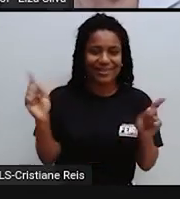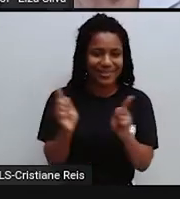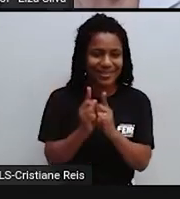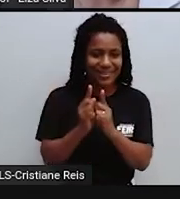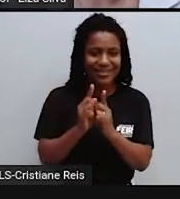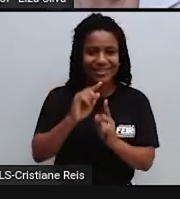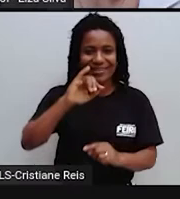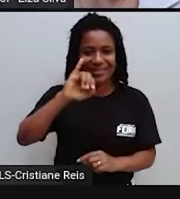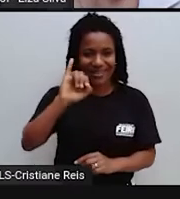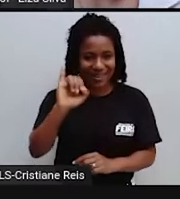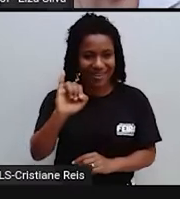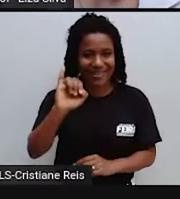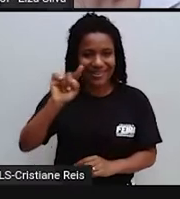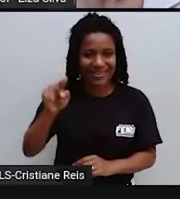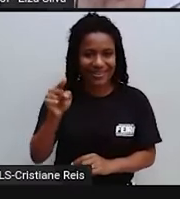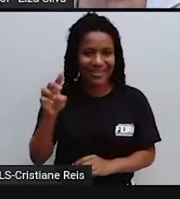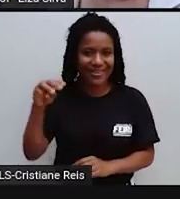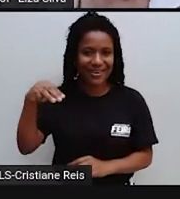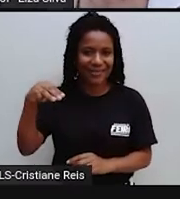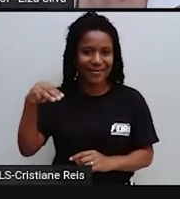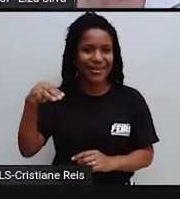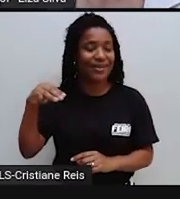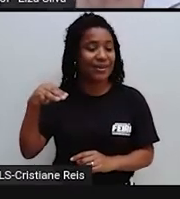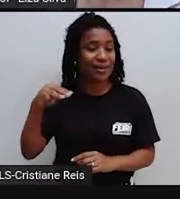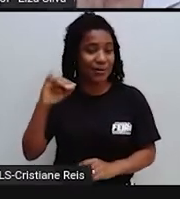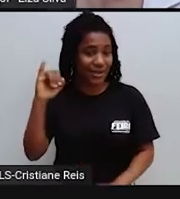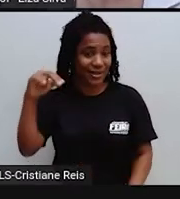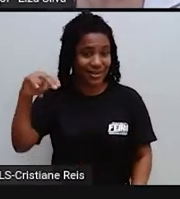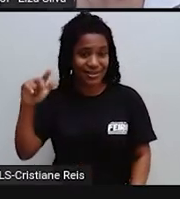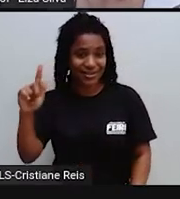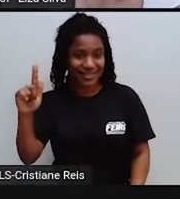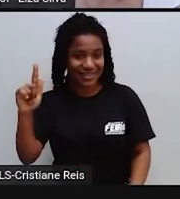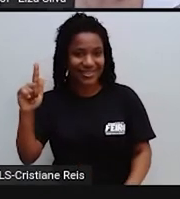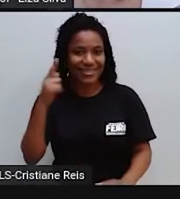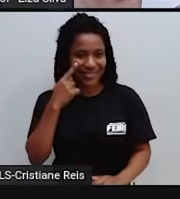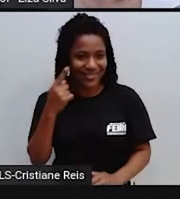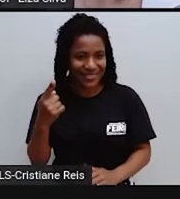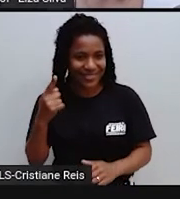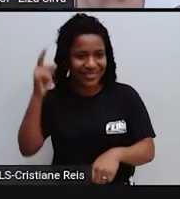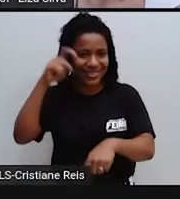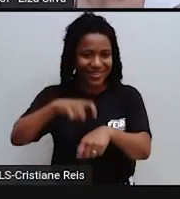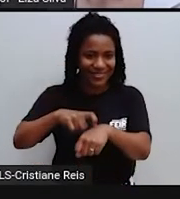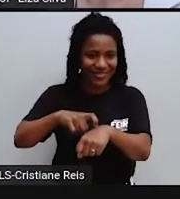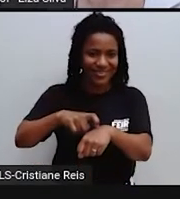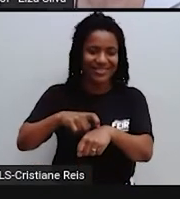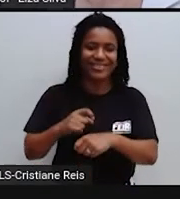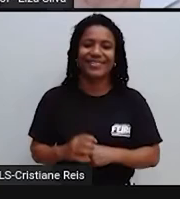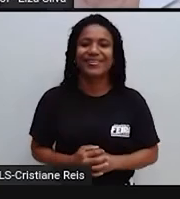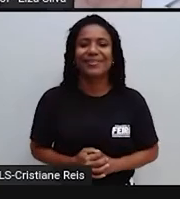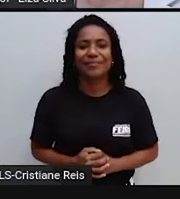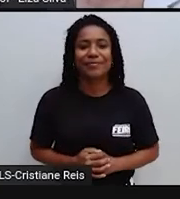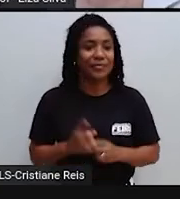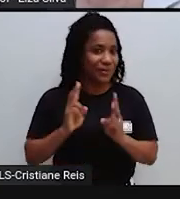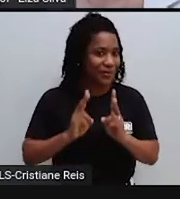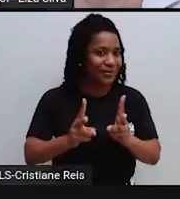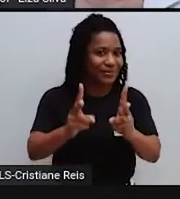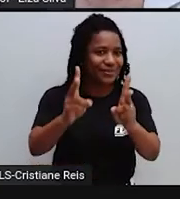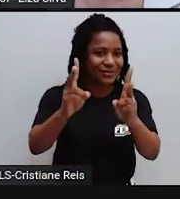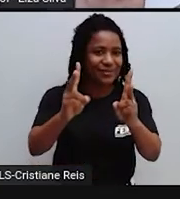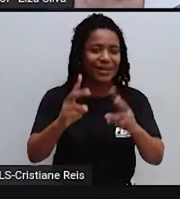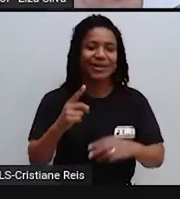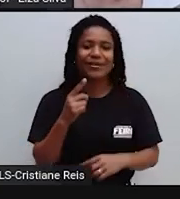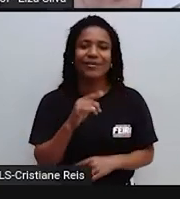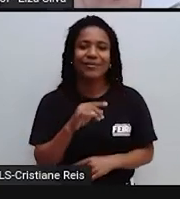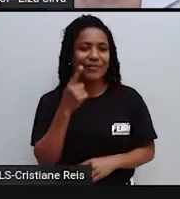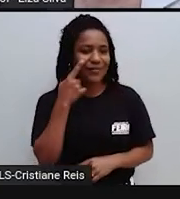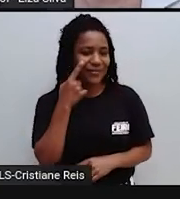a terminação ing. Então, vamos seguir para a gente aprender um pouco mais sobre isso. Vejam aqui alguns exemplos que eu